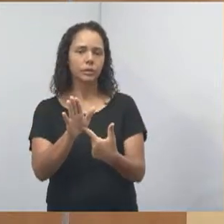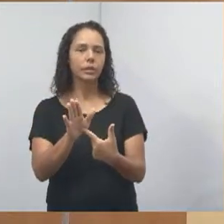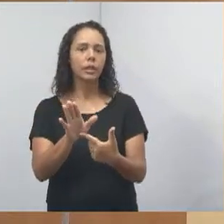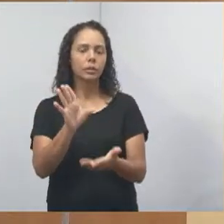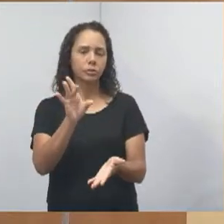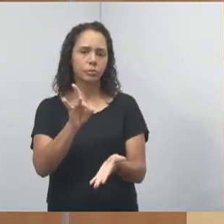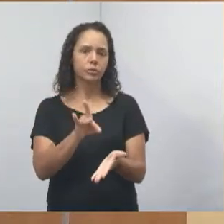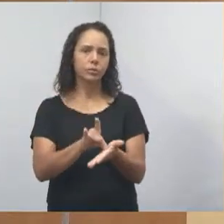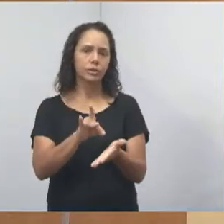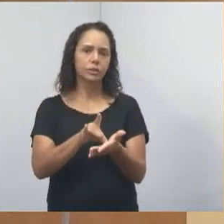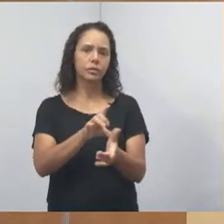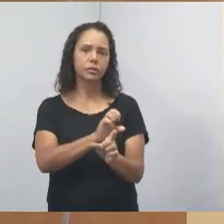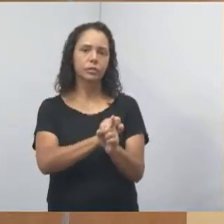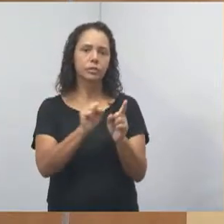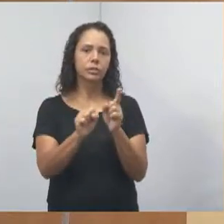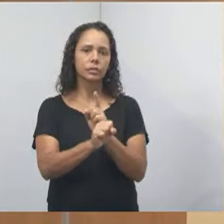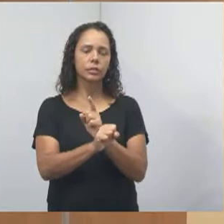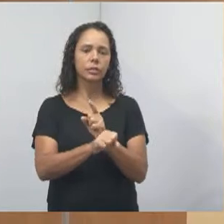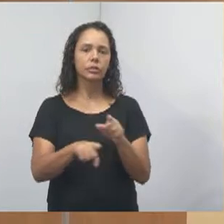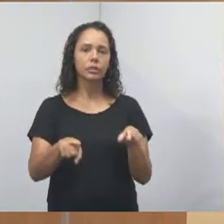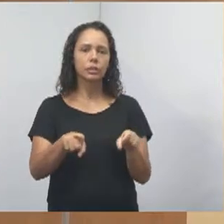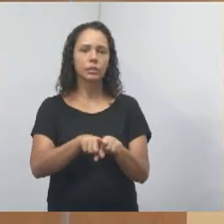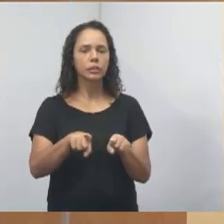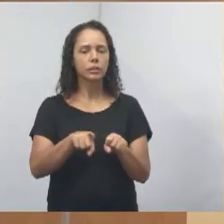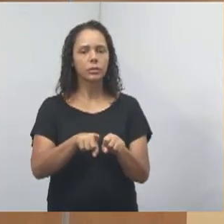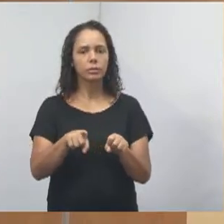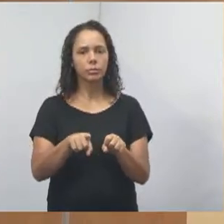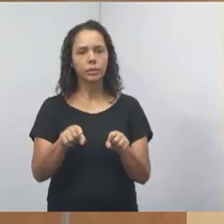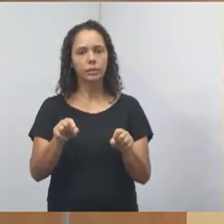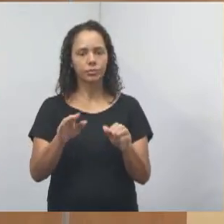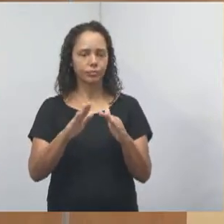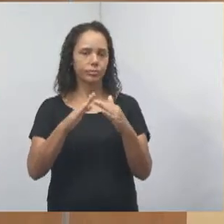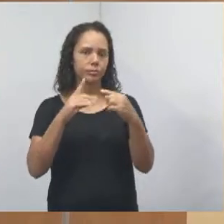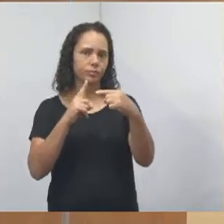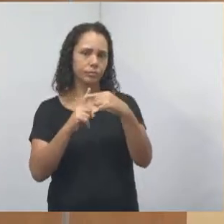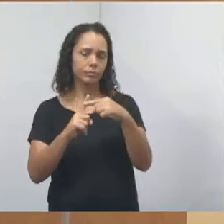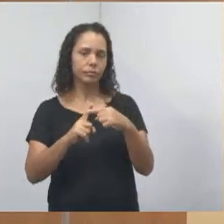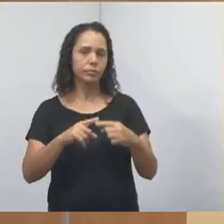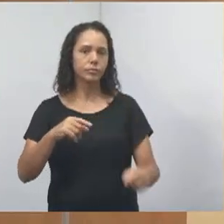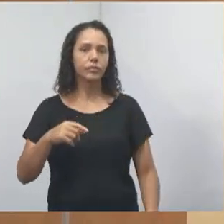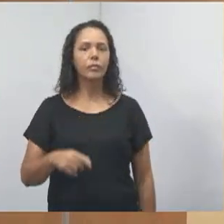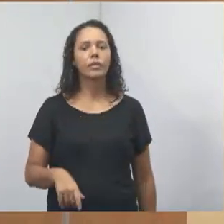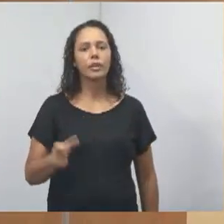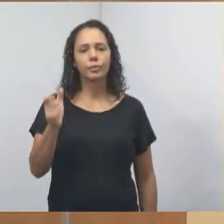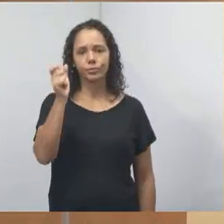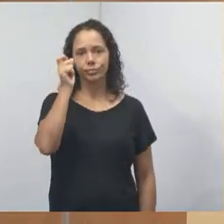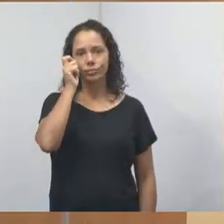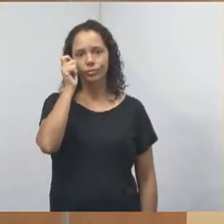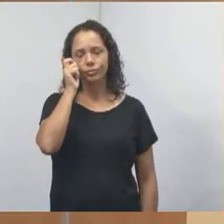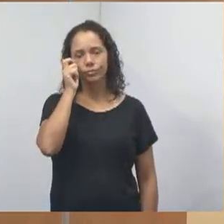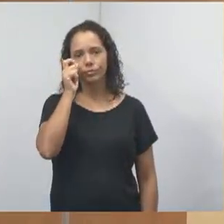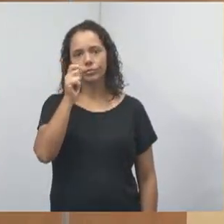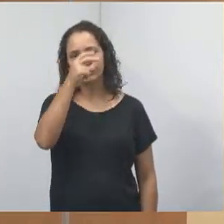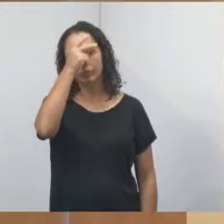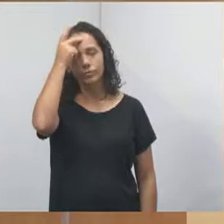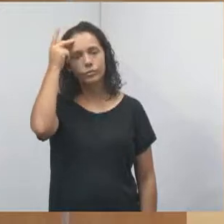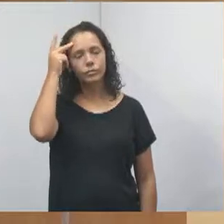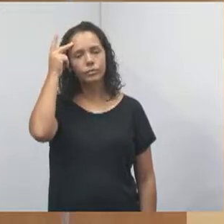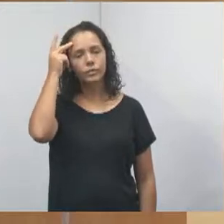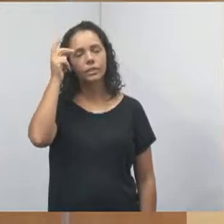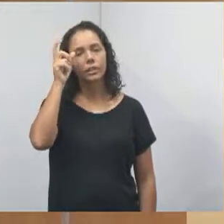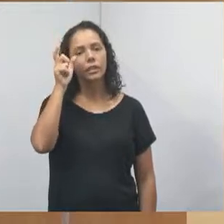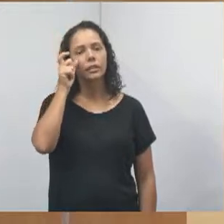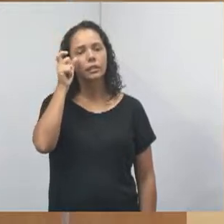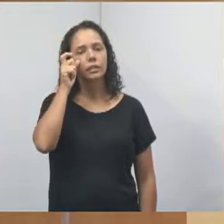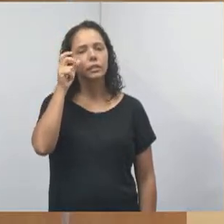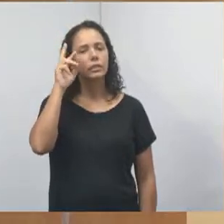social, mas também eclesial. Interessante, senhores vereadores, vereadoras,